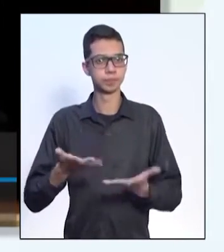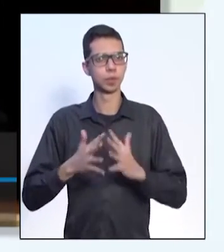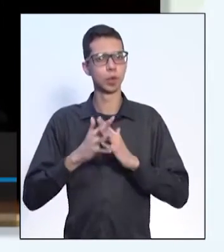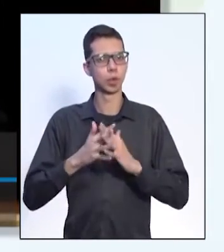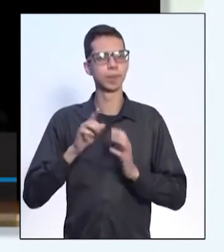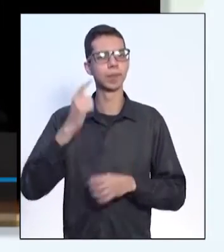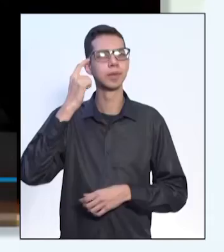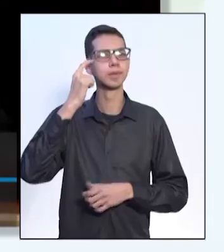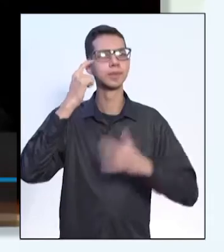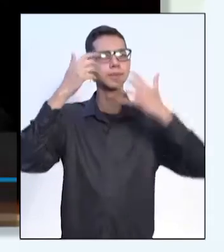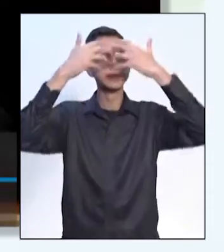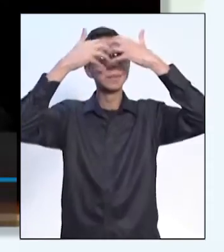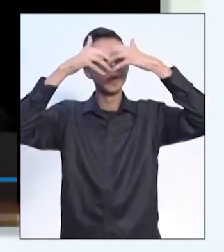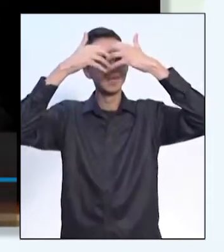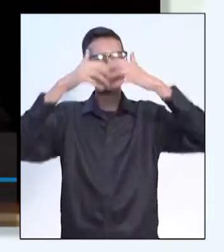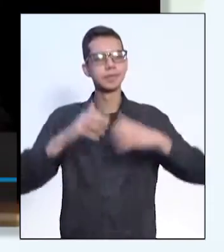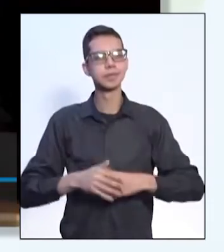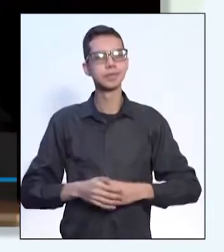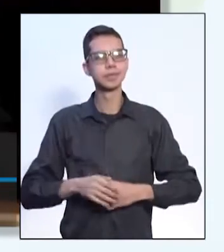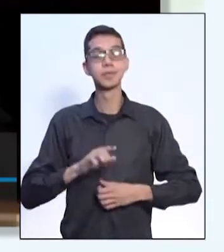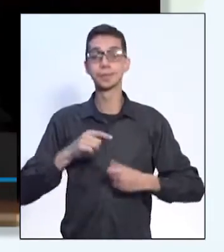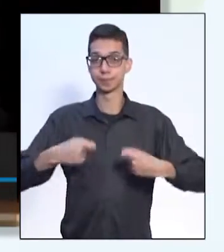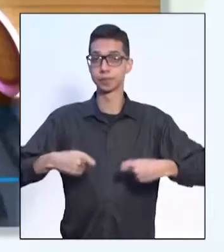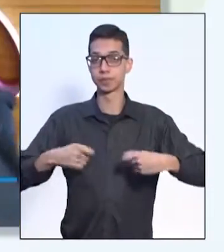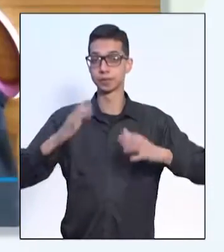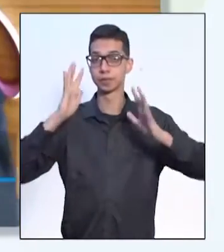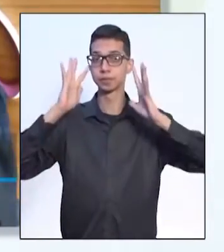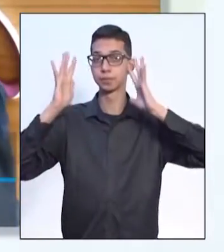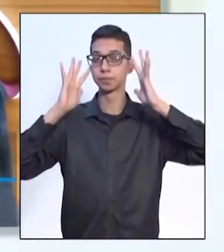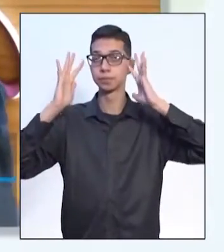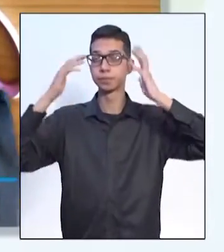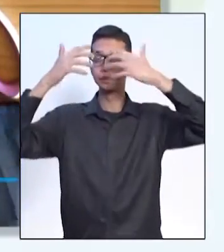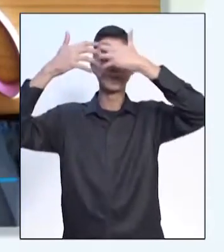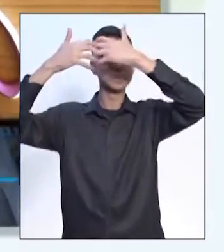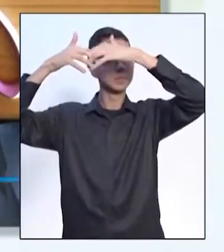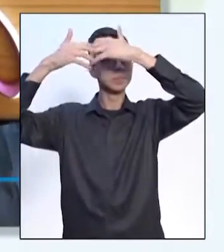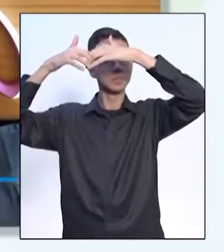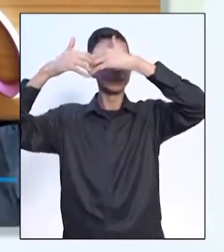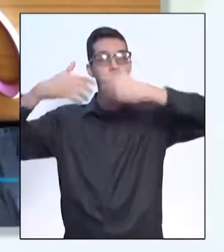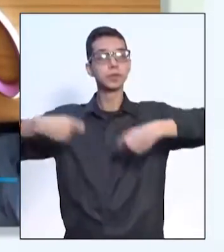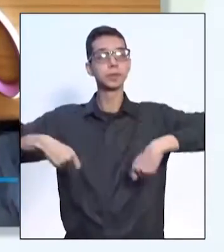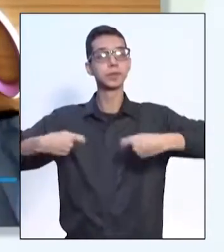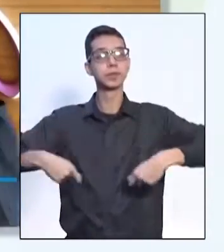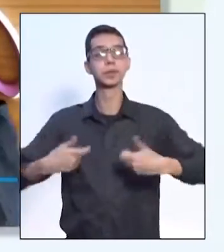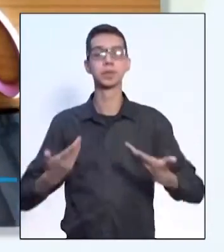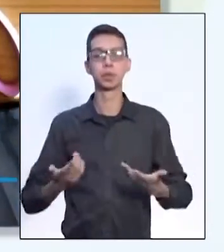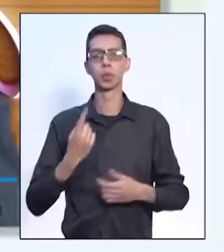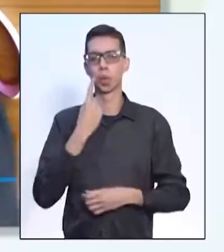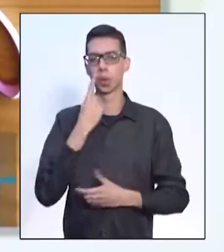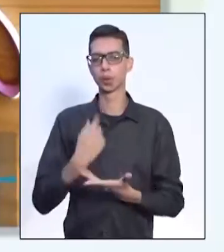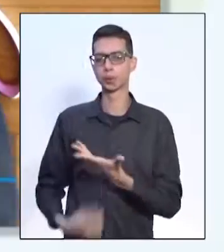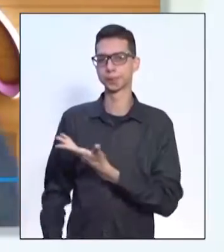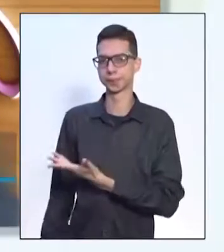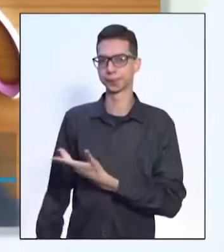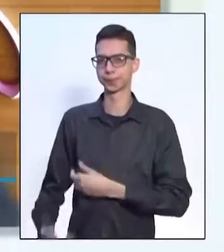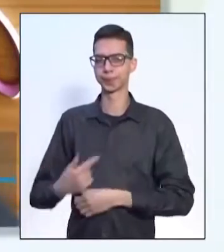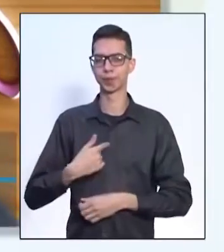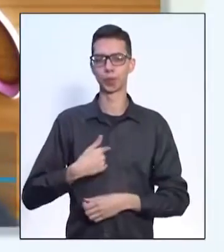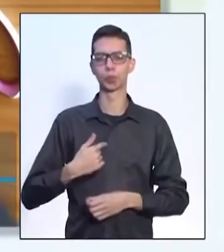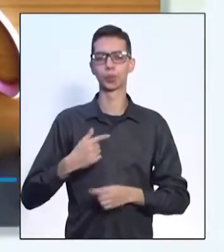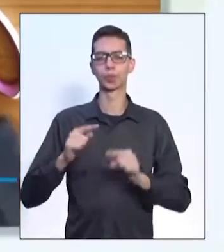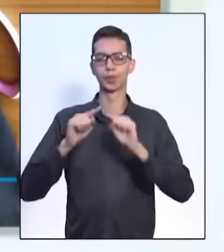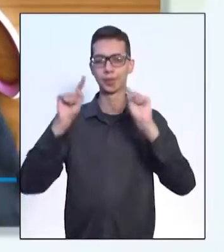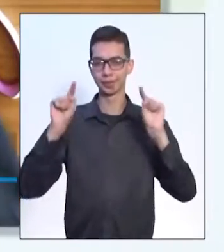pensar nisso? É algo para a gente refletir, né? Então aqui tá a minha vista da minha janela. E deixa eu tentar desenhar mais